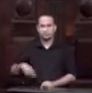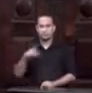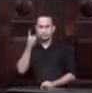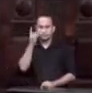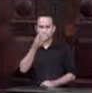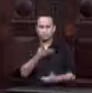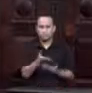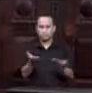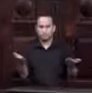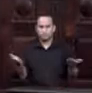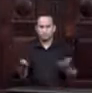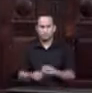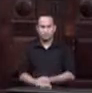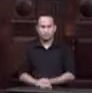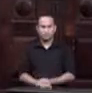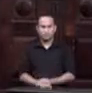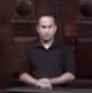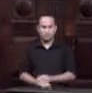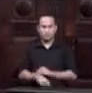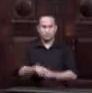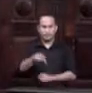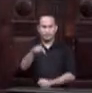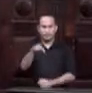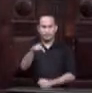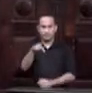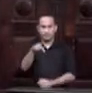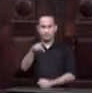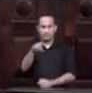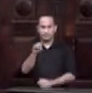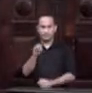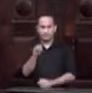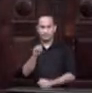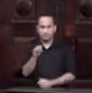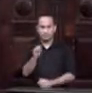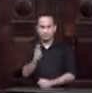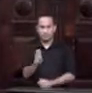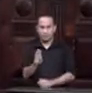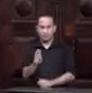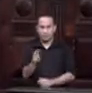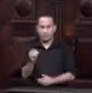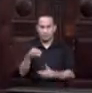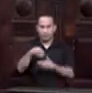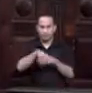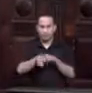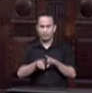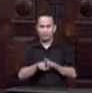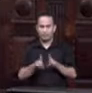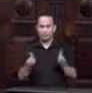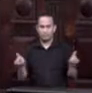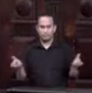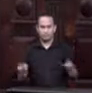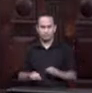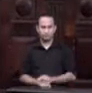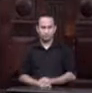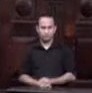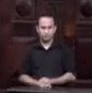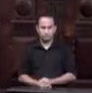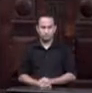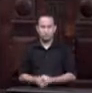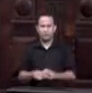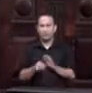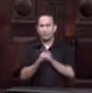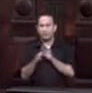deputados, o PCdoB vota não a essa lei apresentada aqui na casa no dia de